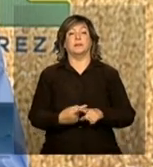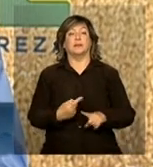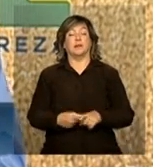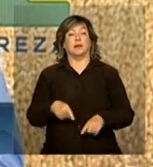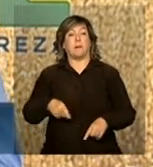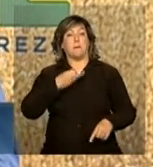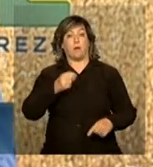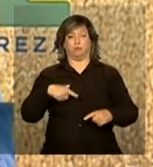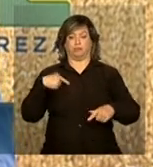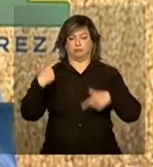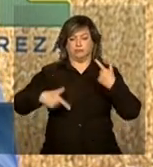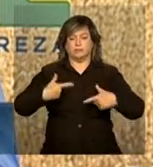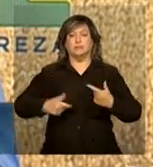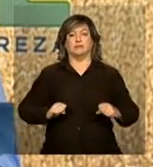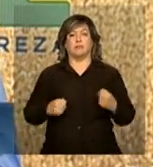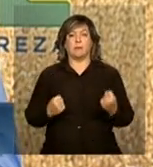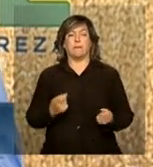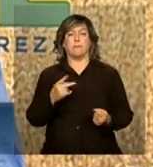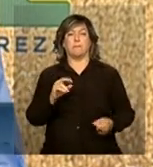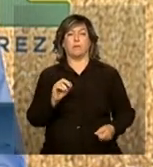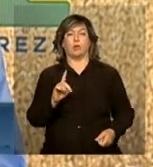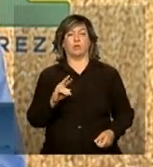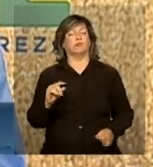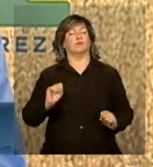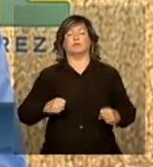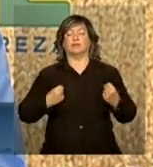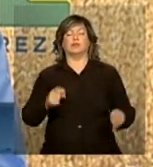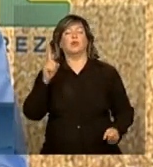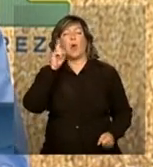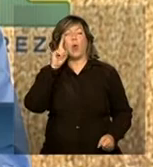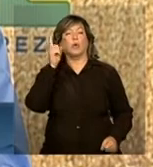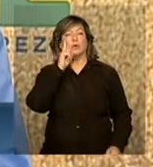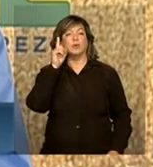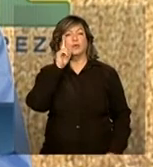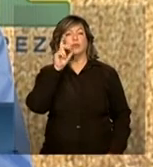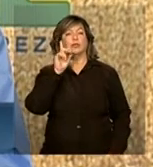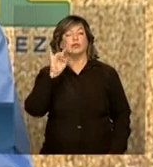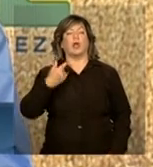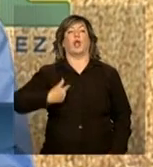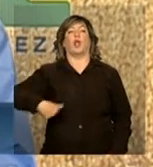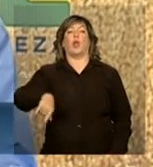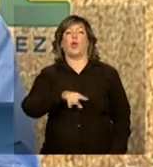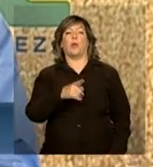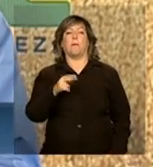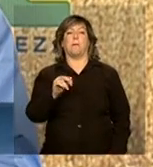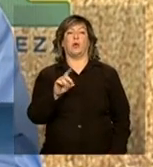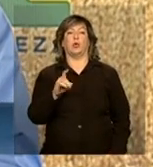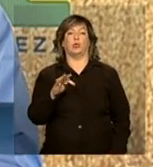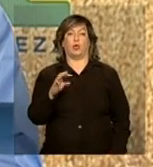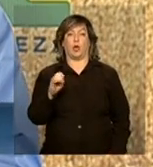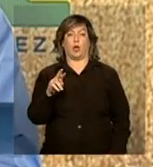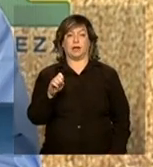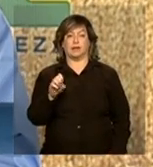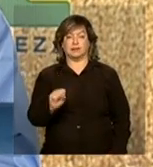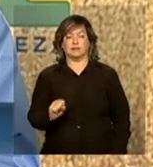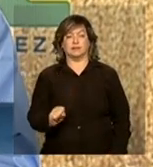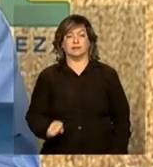produtividade, é pela competência e dedicação diária de nossos produtores.